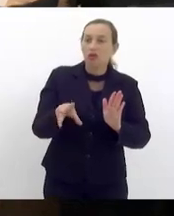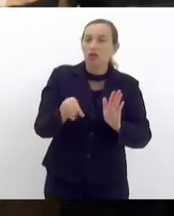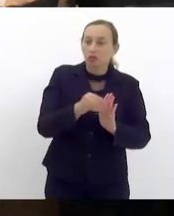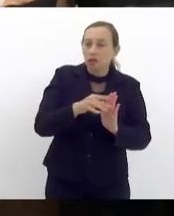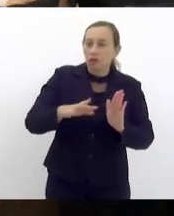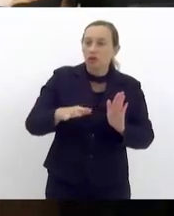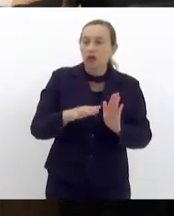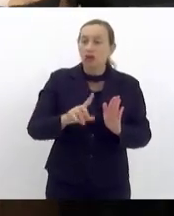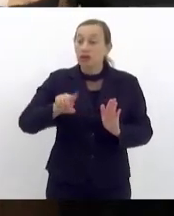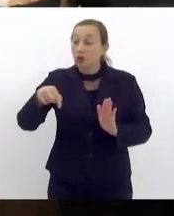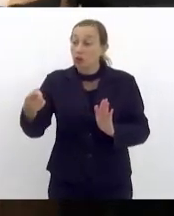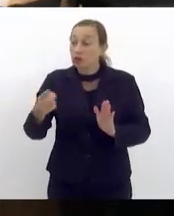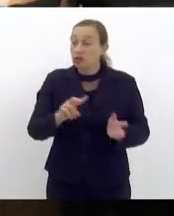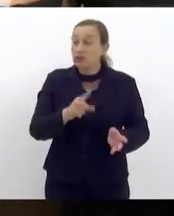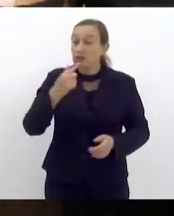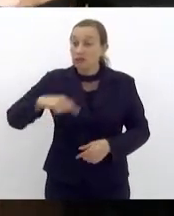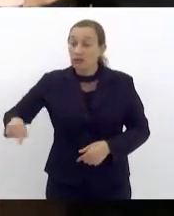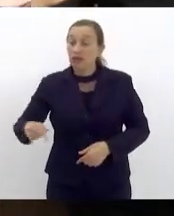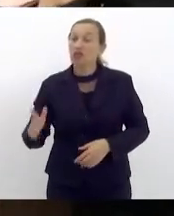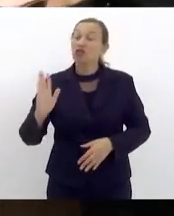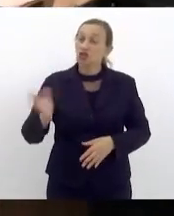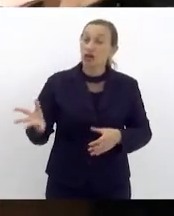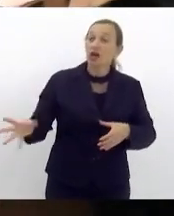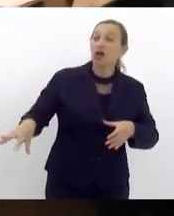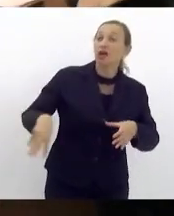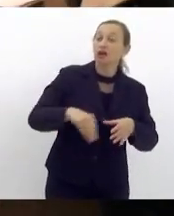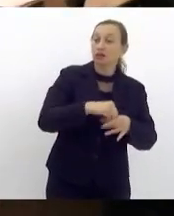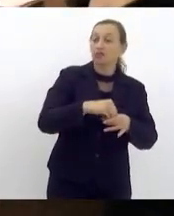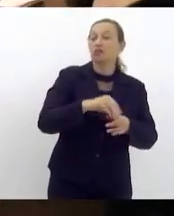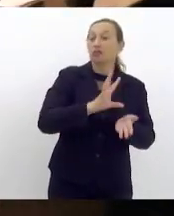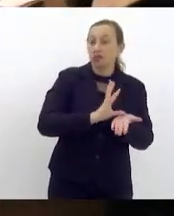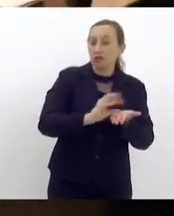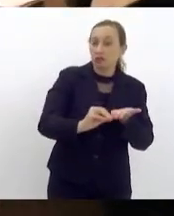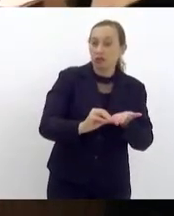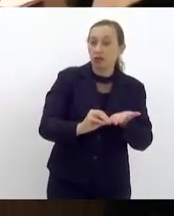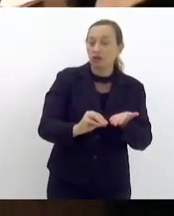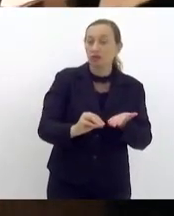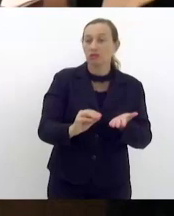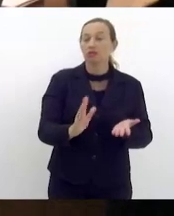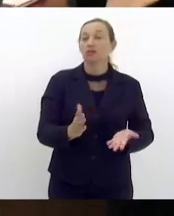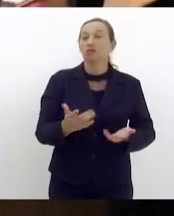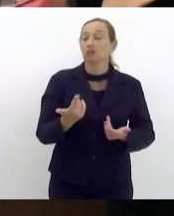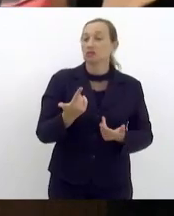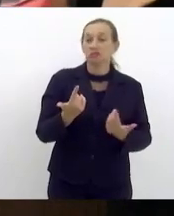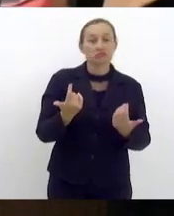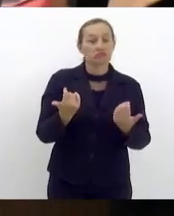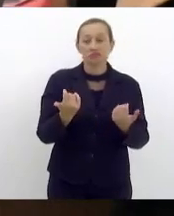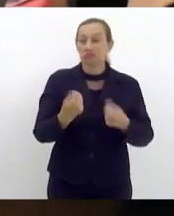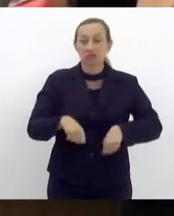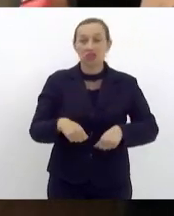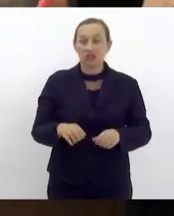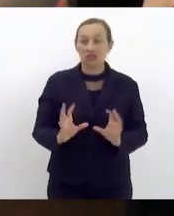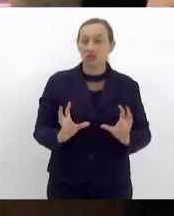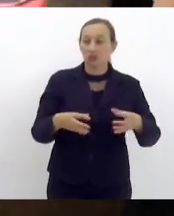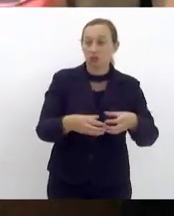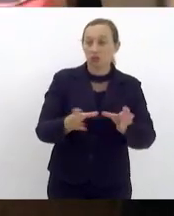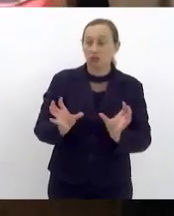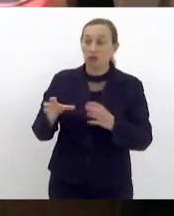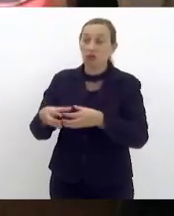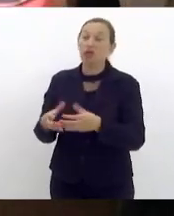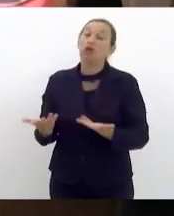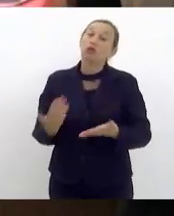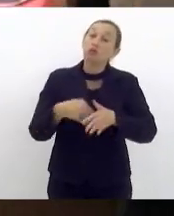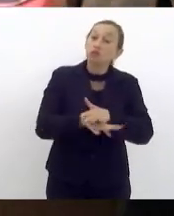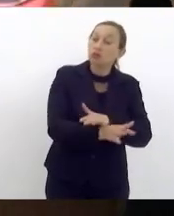na outra semana ele já estava na pauta e ele não recebia parecia de comissão alguma e a gente começou a criar um hábito